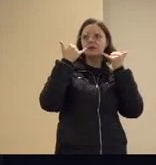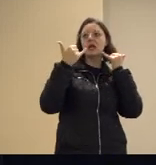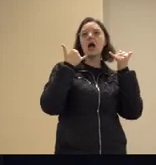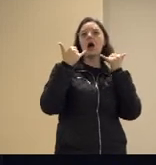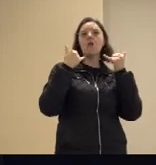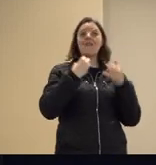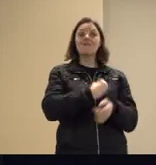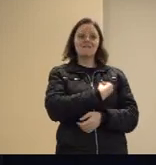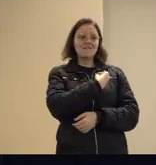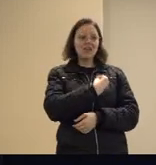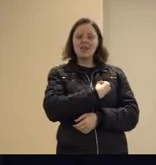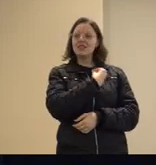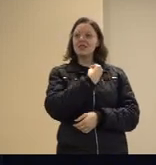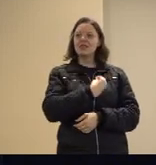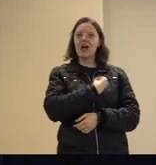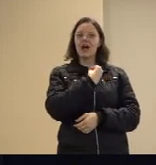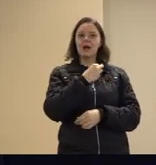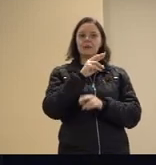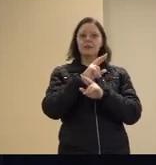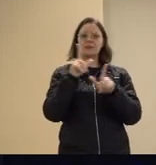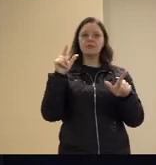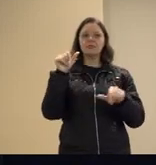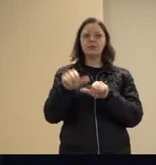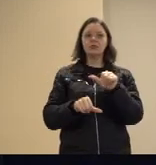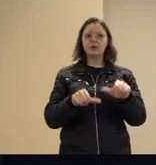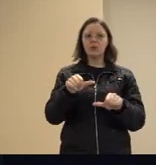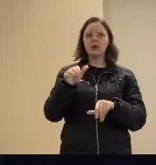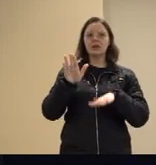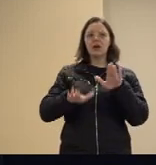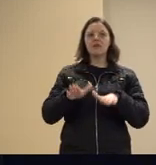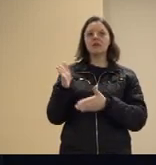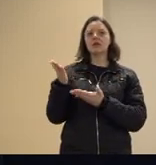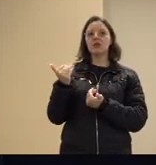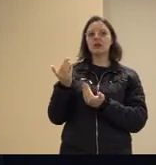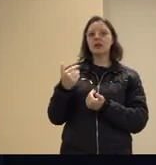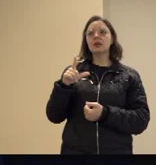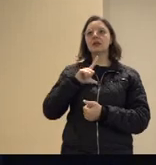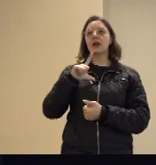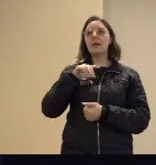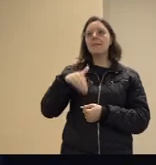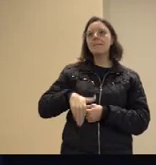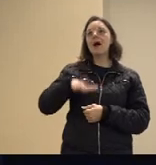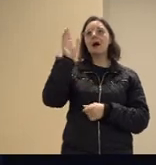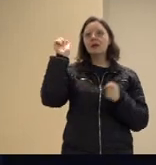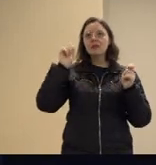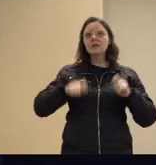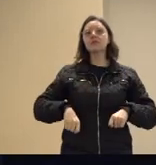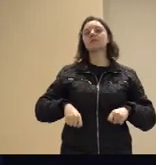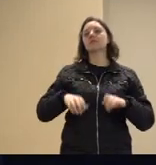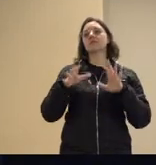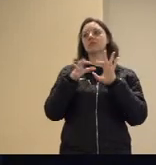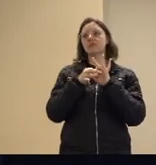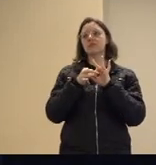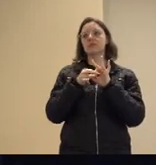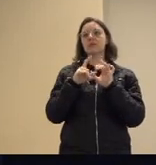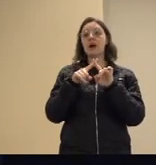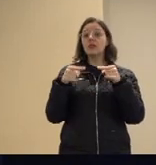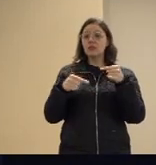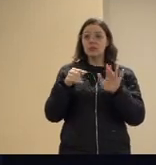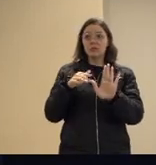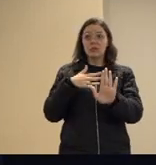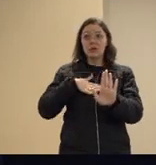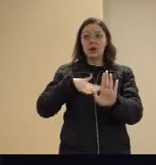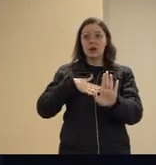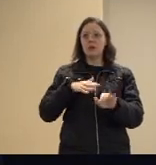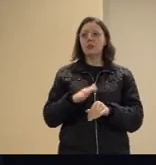à vida, o acesso à vida mudou. E talvez os adolescentes tenham mais condições hoje, mas está em discussão. E